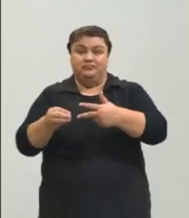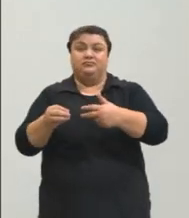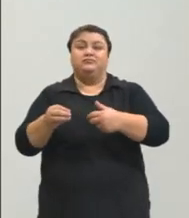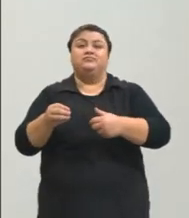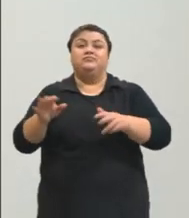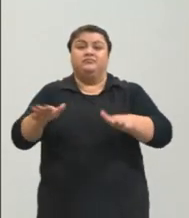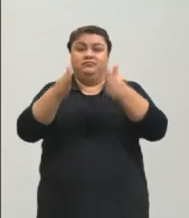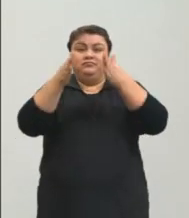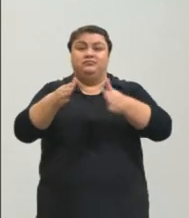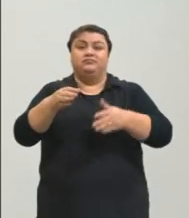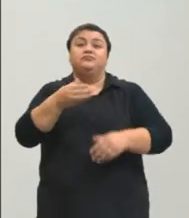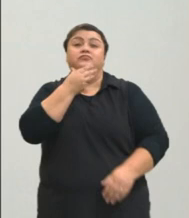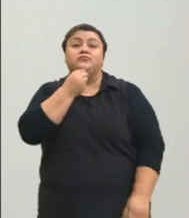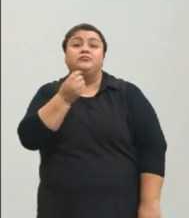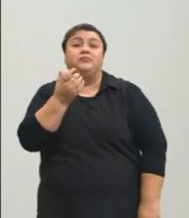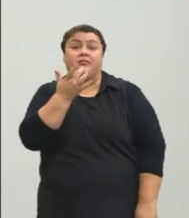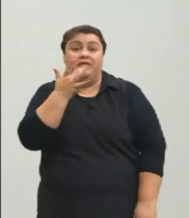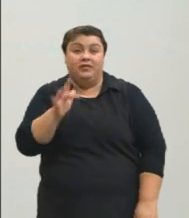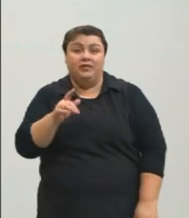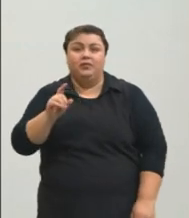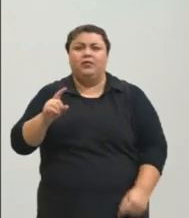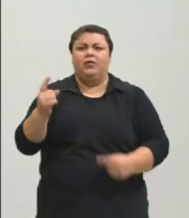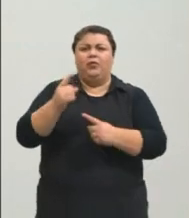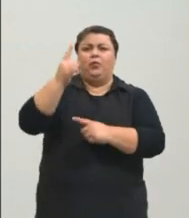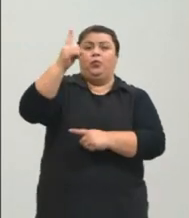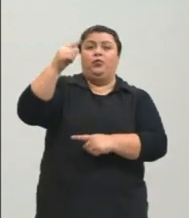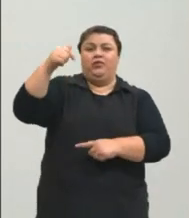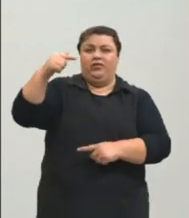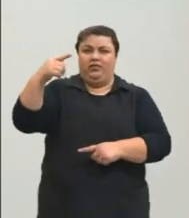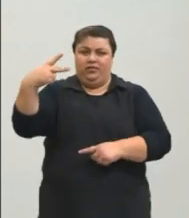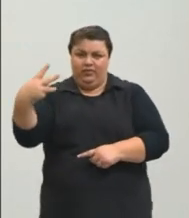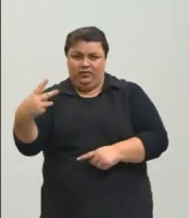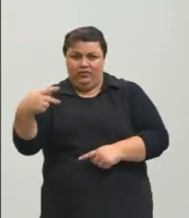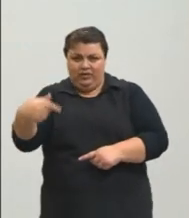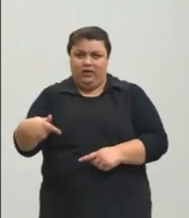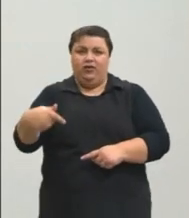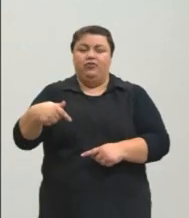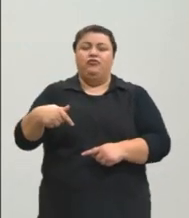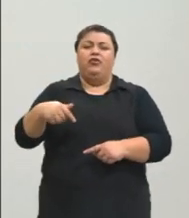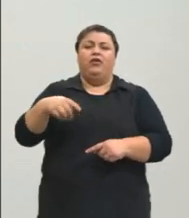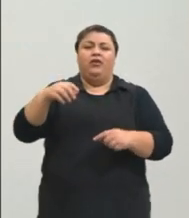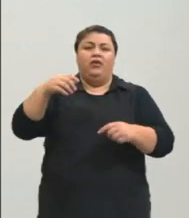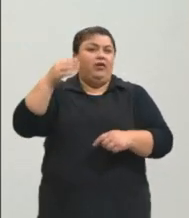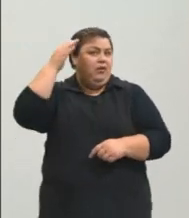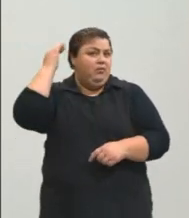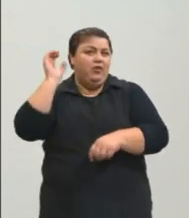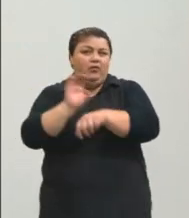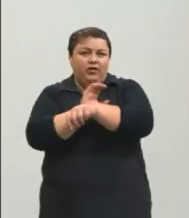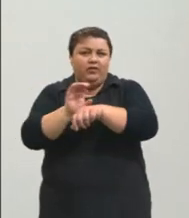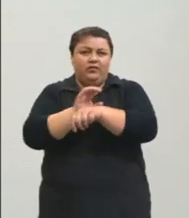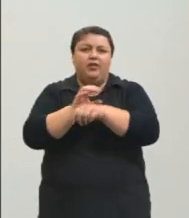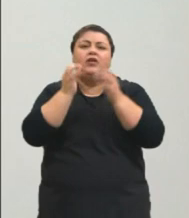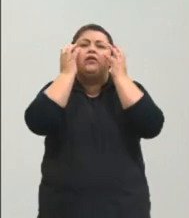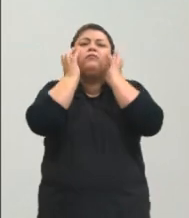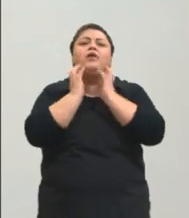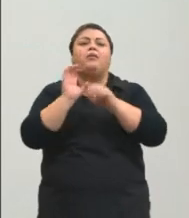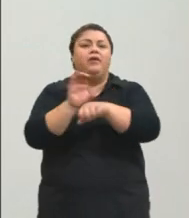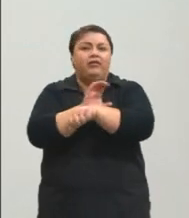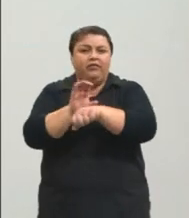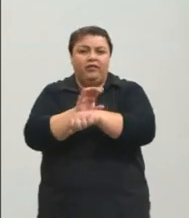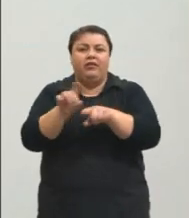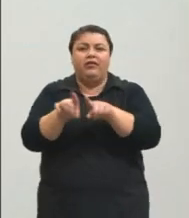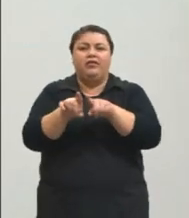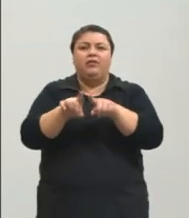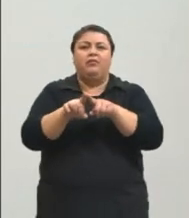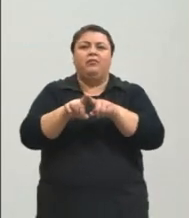tenho 1,77m de altura, cabelo castanho, curto, barba também castanha, um pouquinho